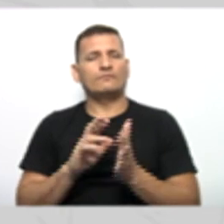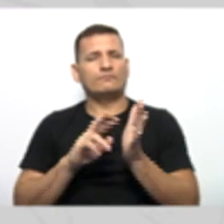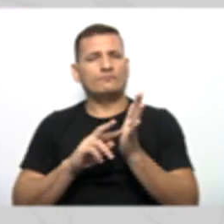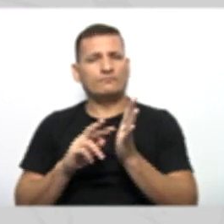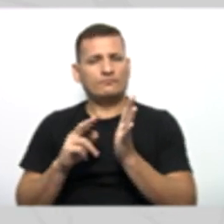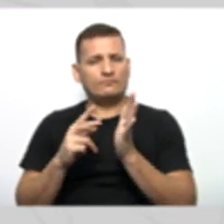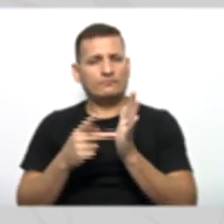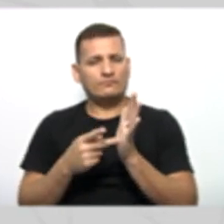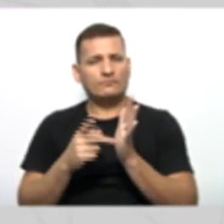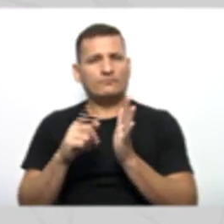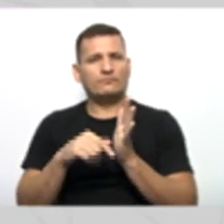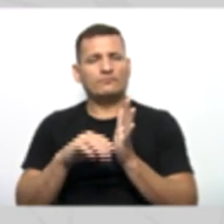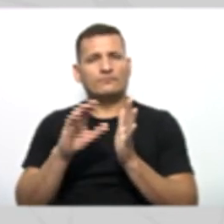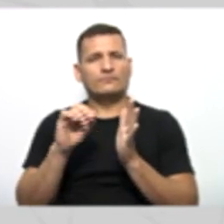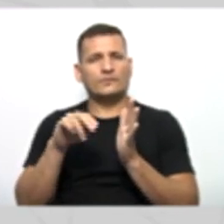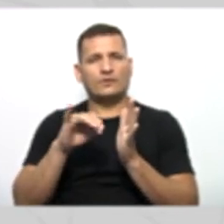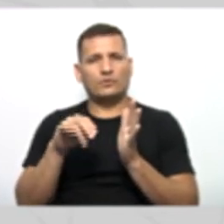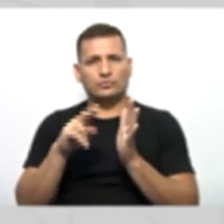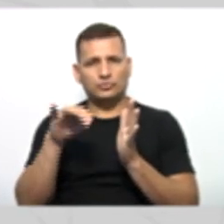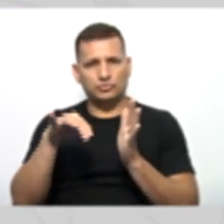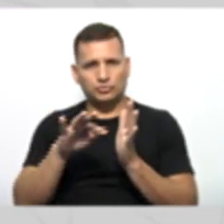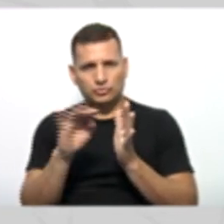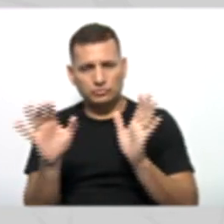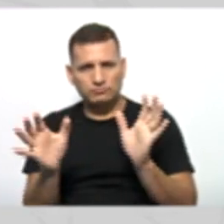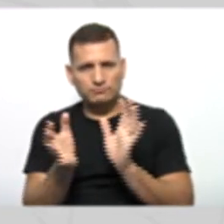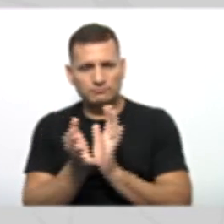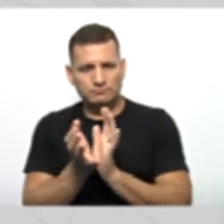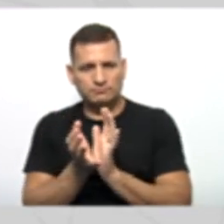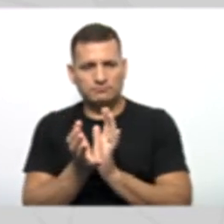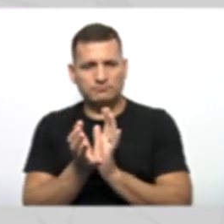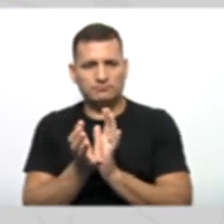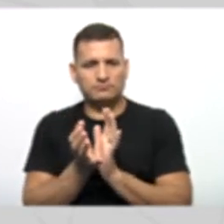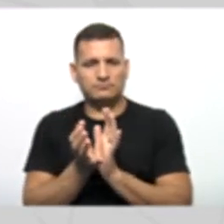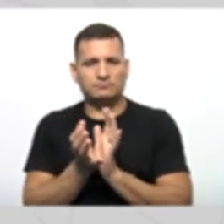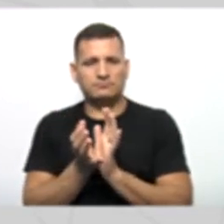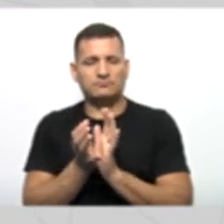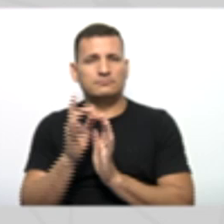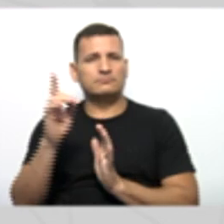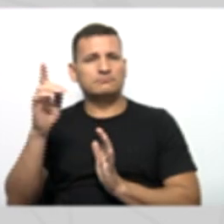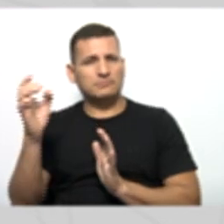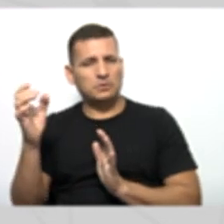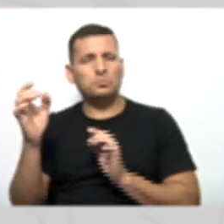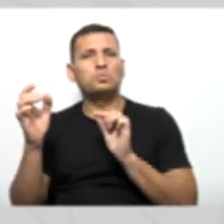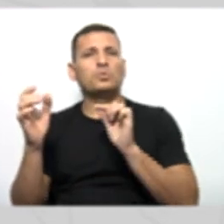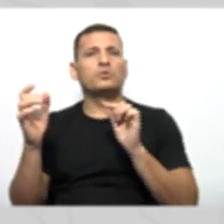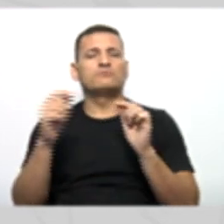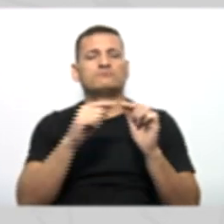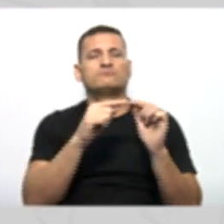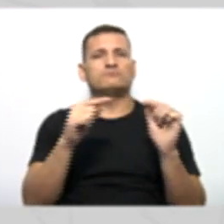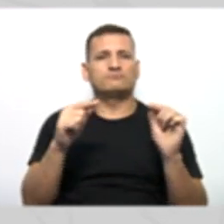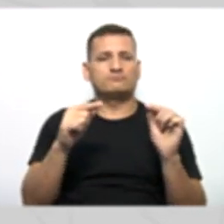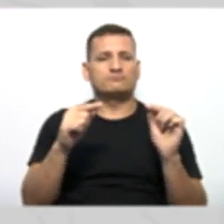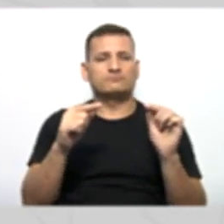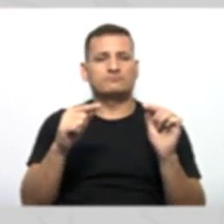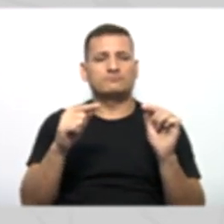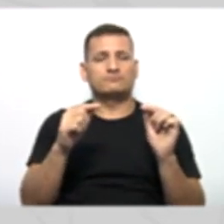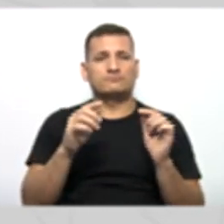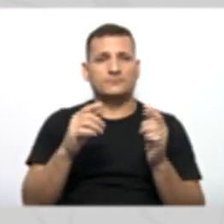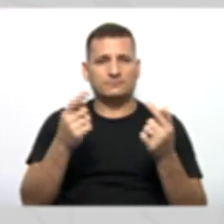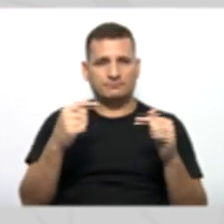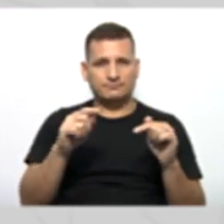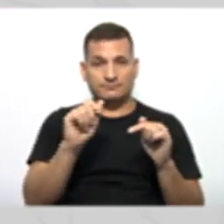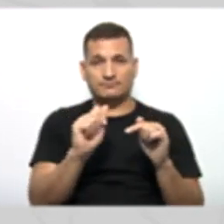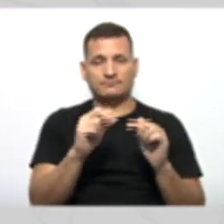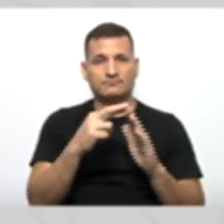é um conjunto de... E aí? É um conjunto de regras e